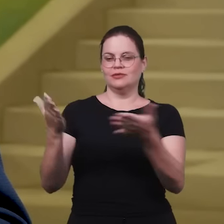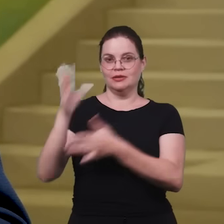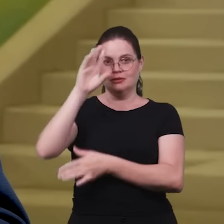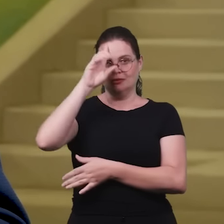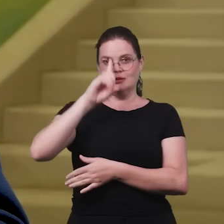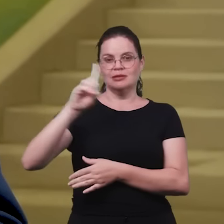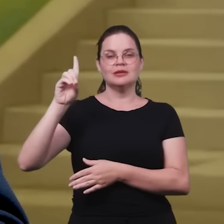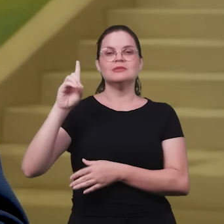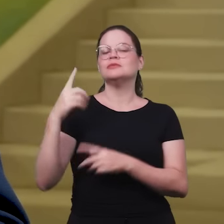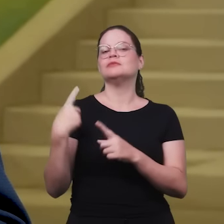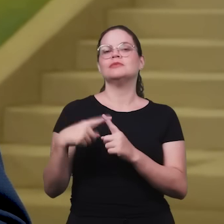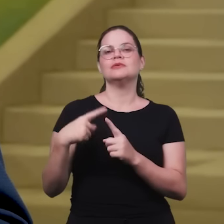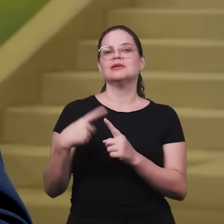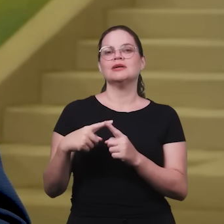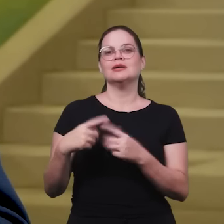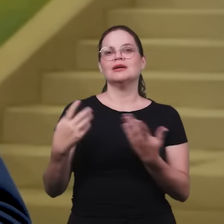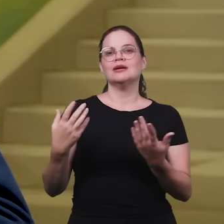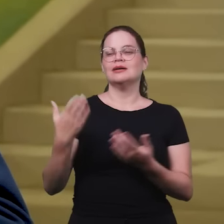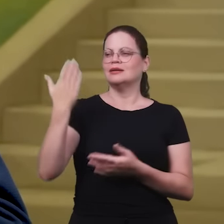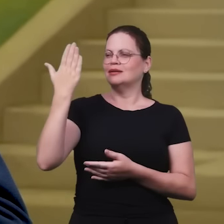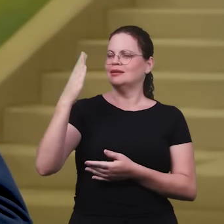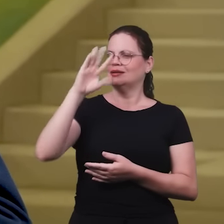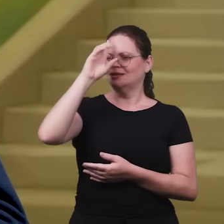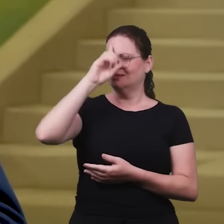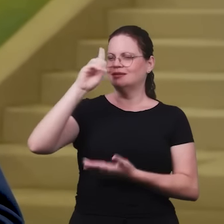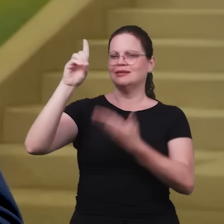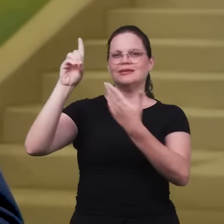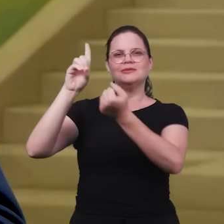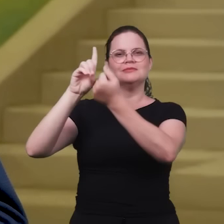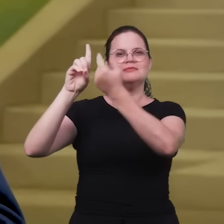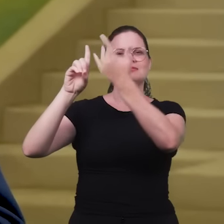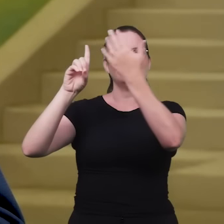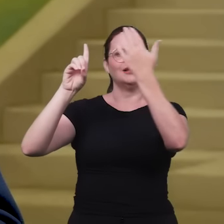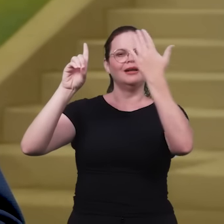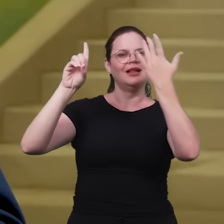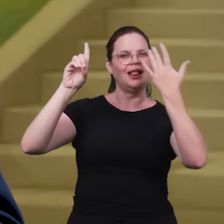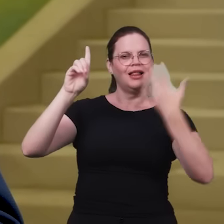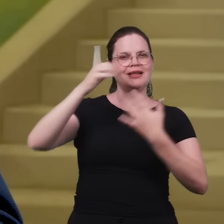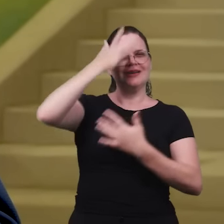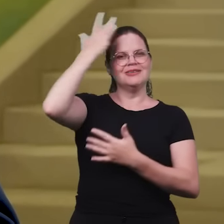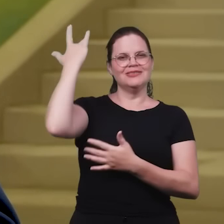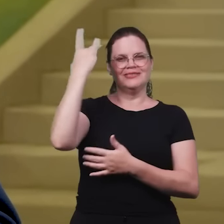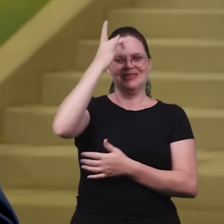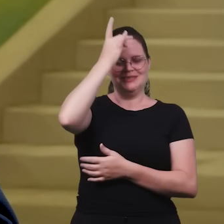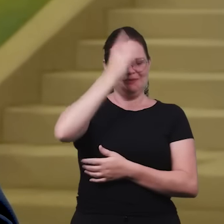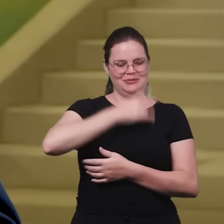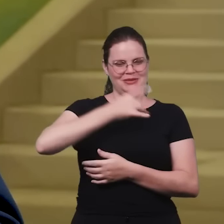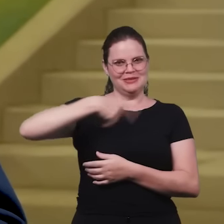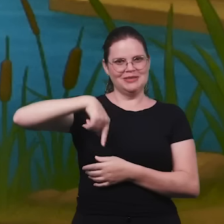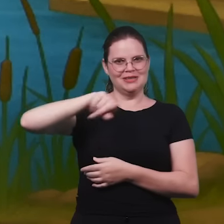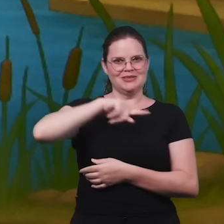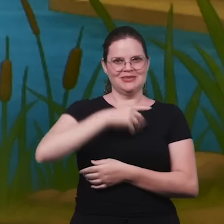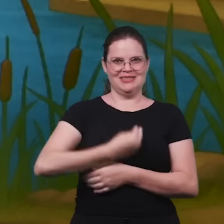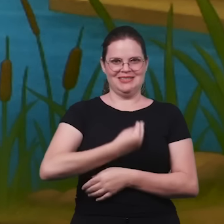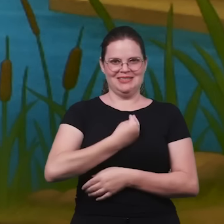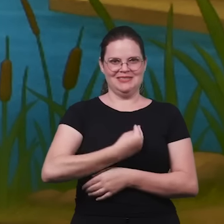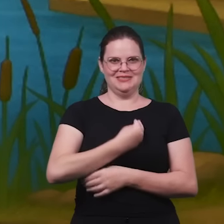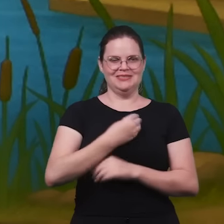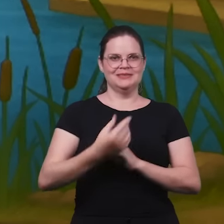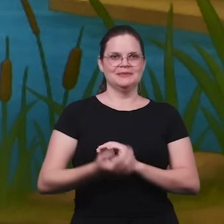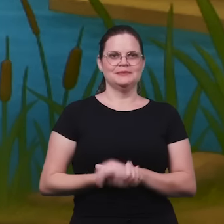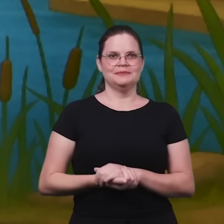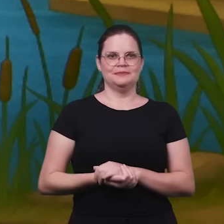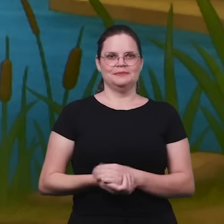Deus, porque Ele tem derramado o seu Espírito Santo sobre nós.